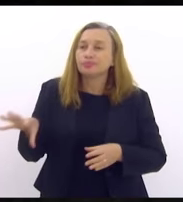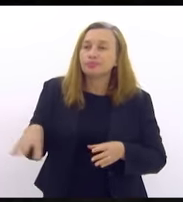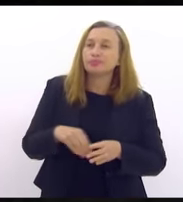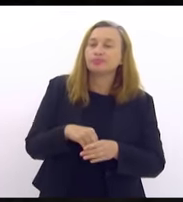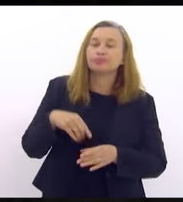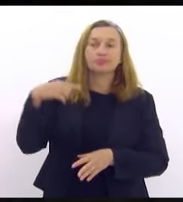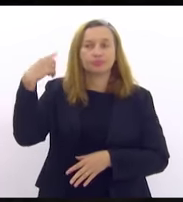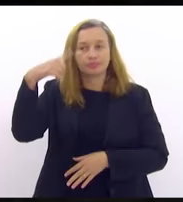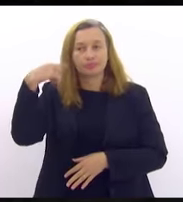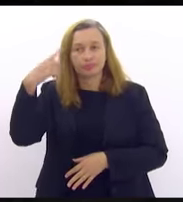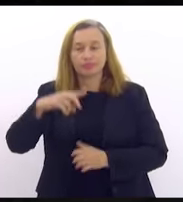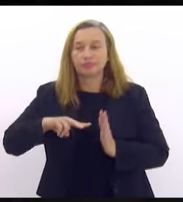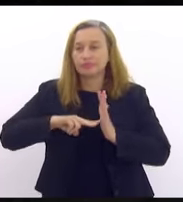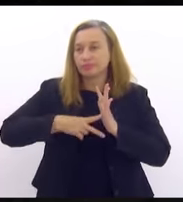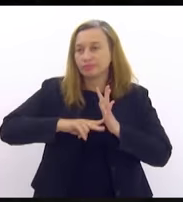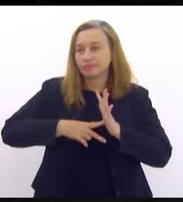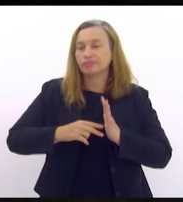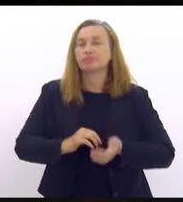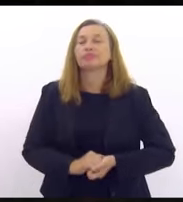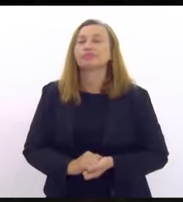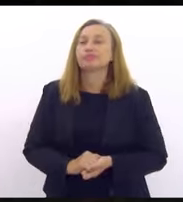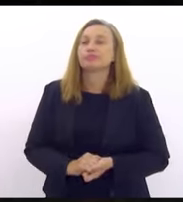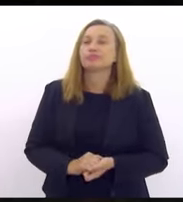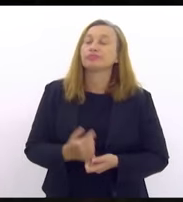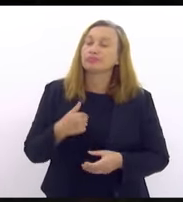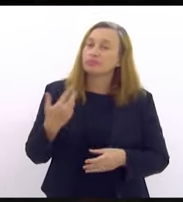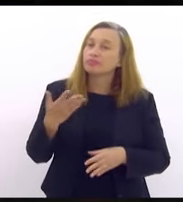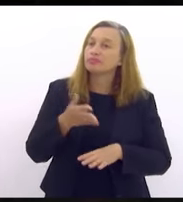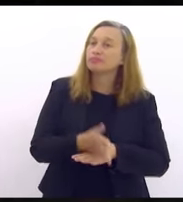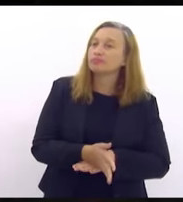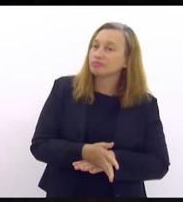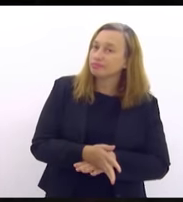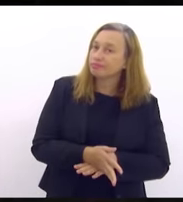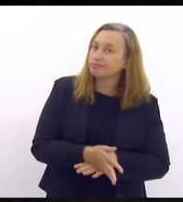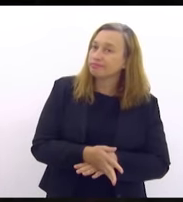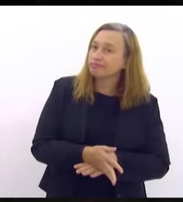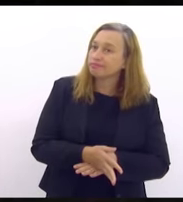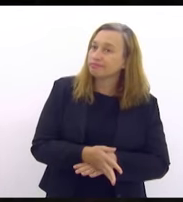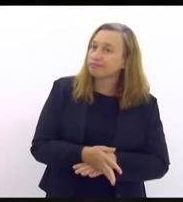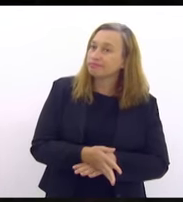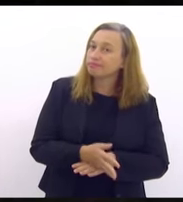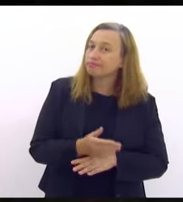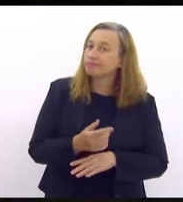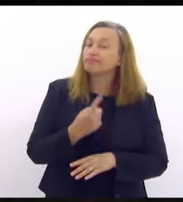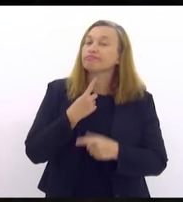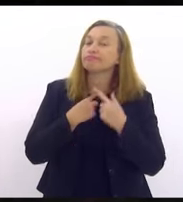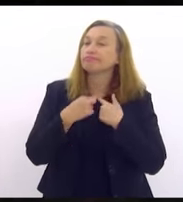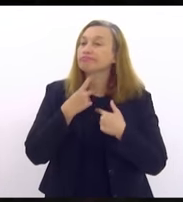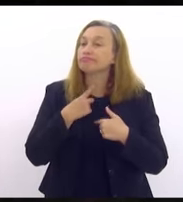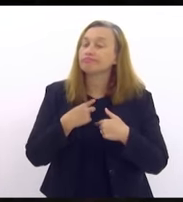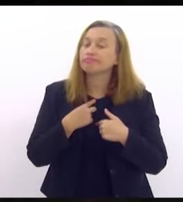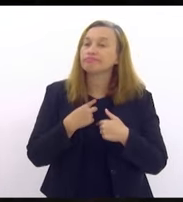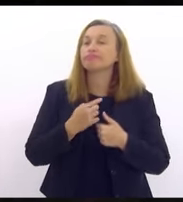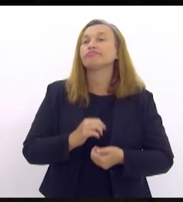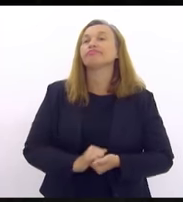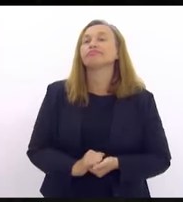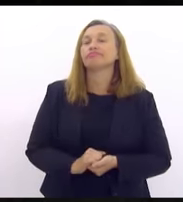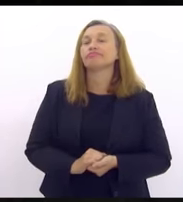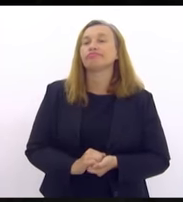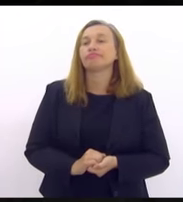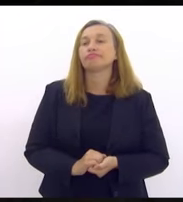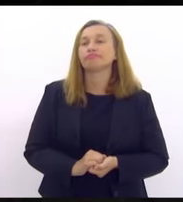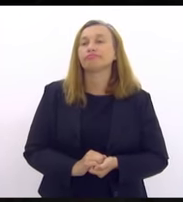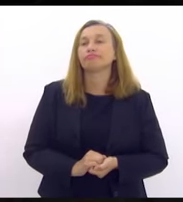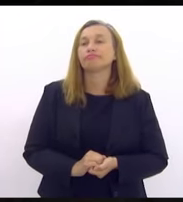advocacia sindical e eu entrei com bastante gás na advocacia sindical